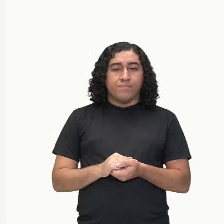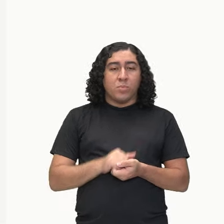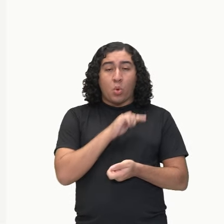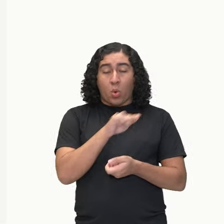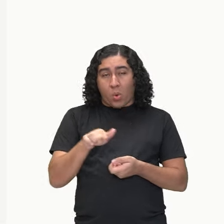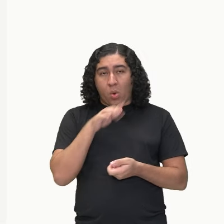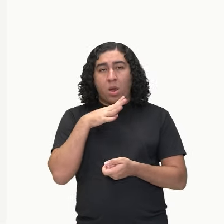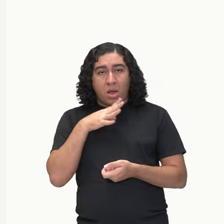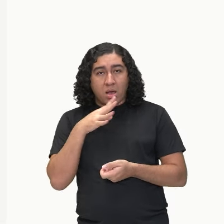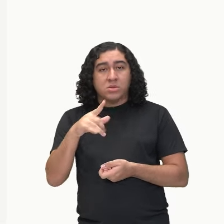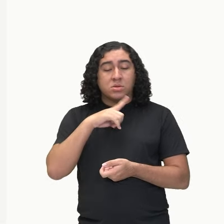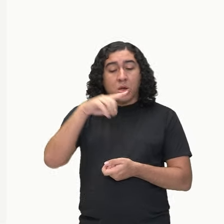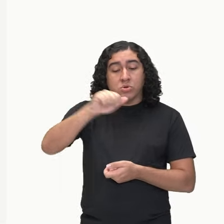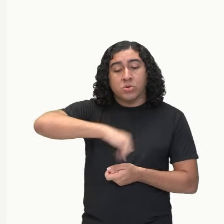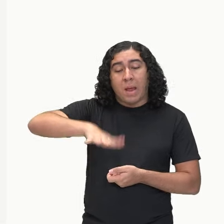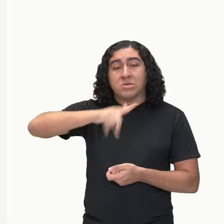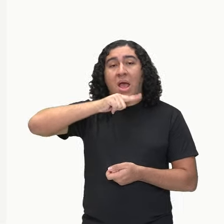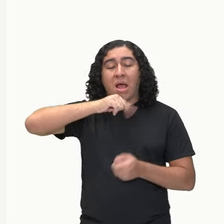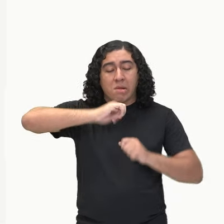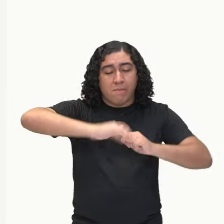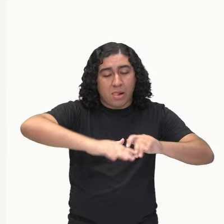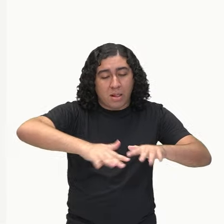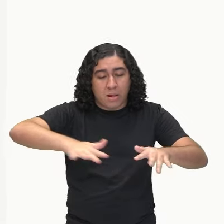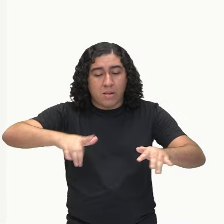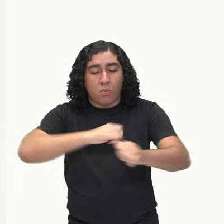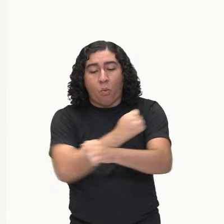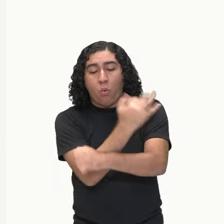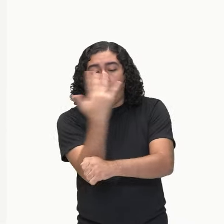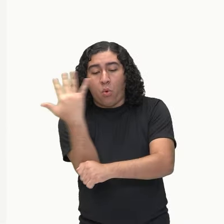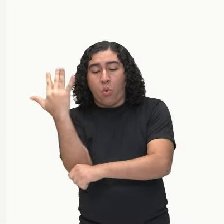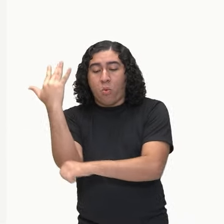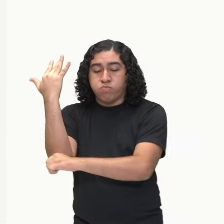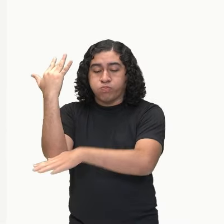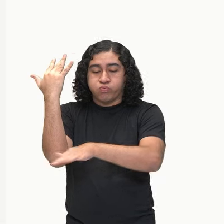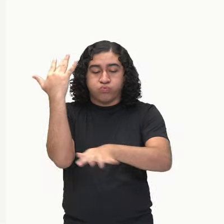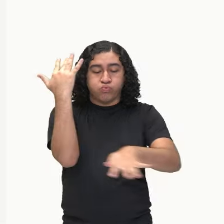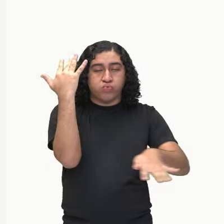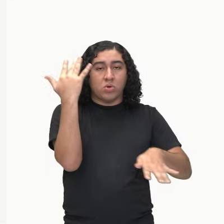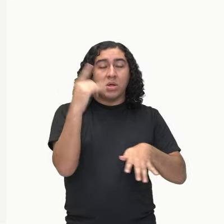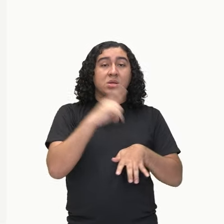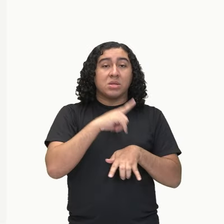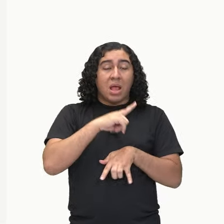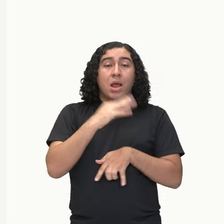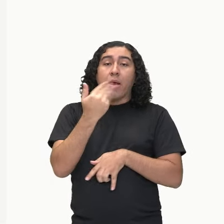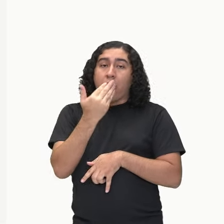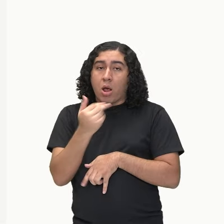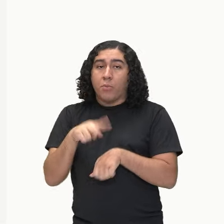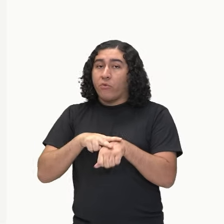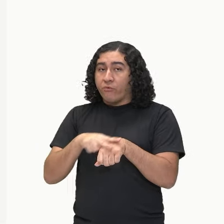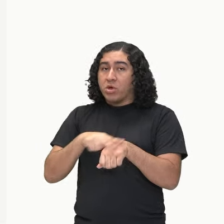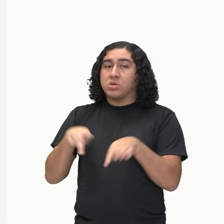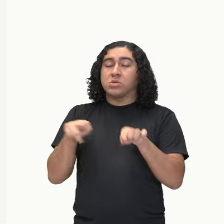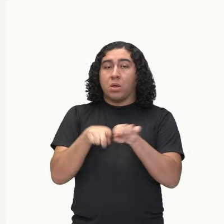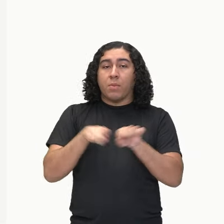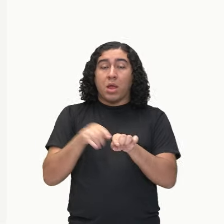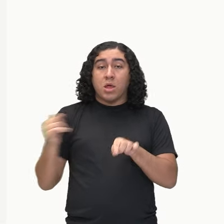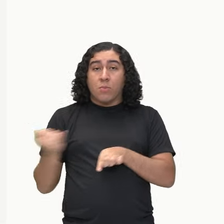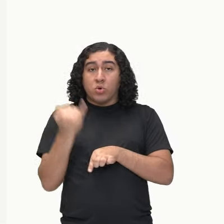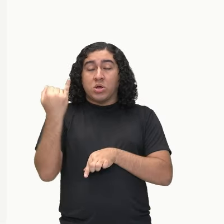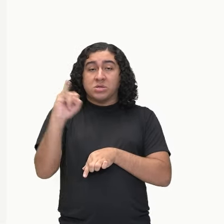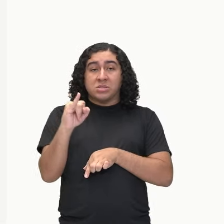áreas úmidas na floresta amazônica. Ele tem um hábito herbívoro e é importante também na decomposição de